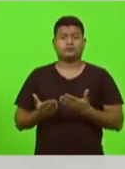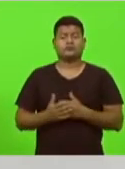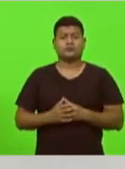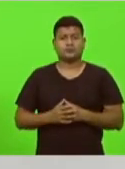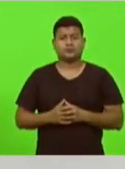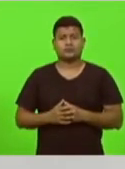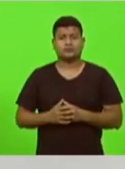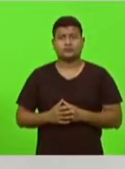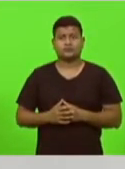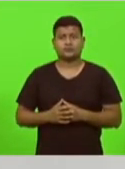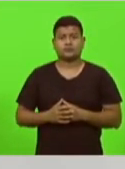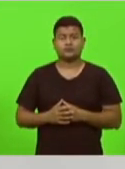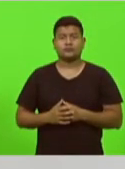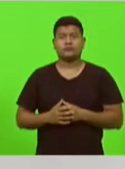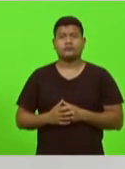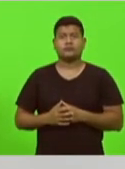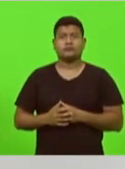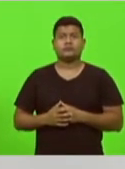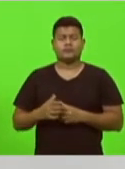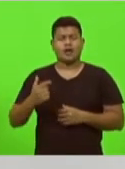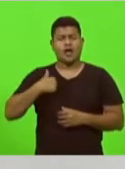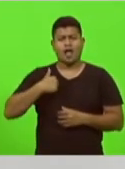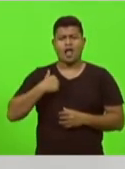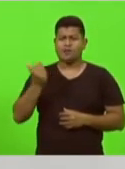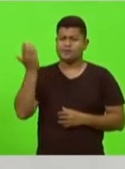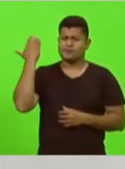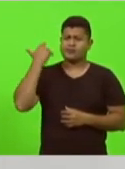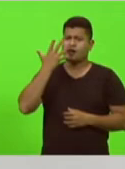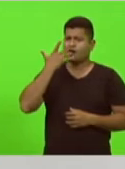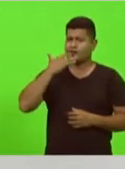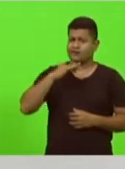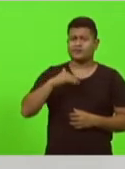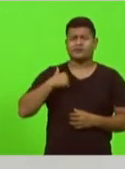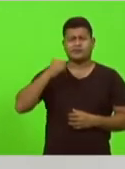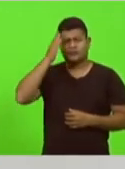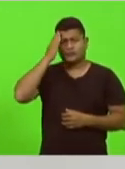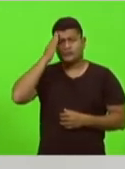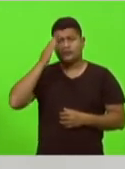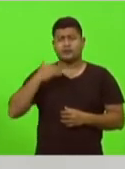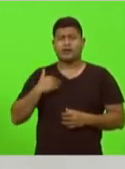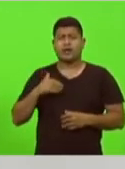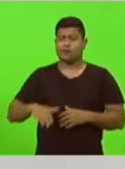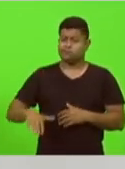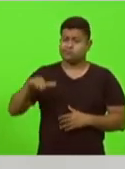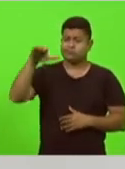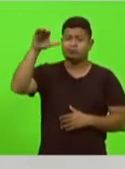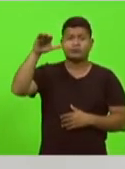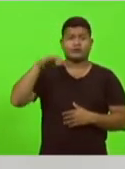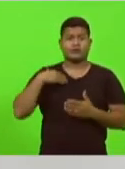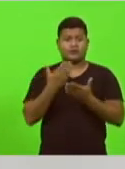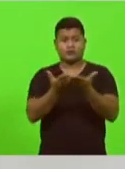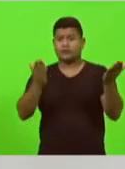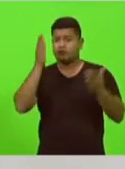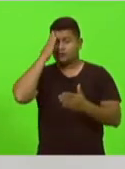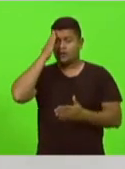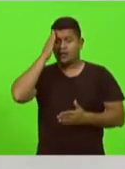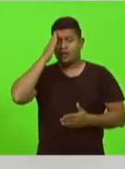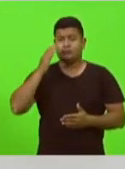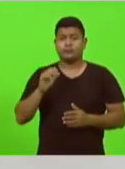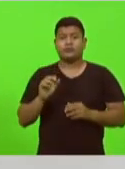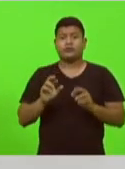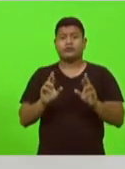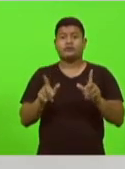E, desde criança, eu sei, todos sabem, a diferença de incentivar alguma